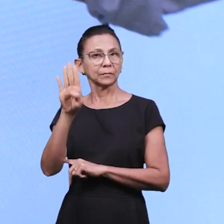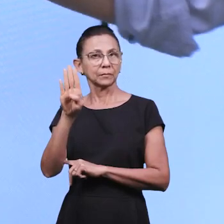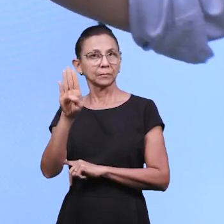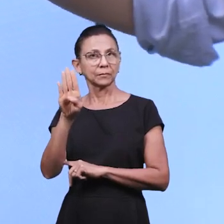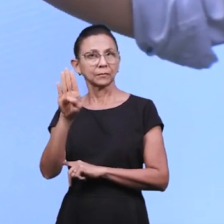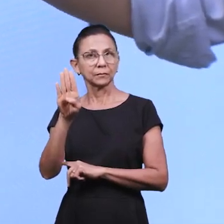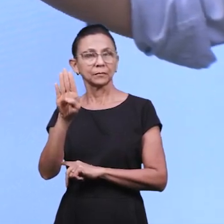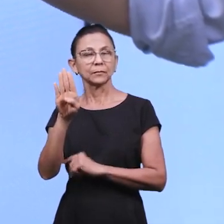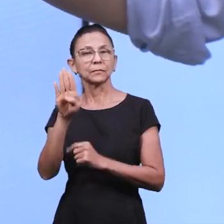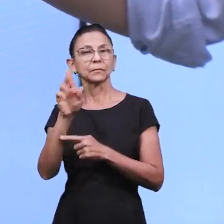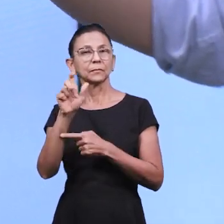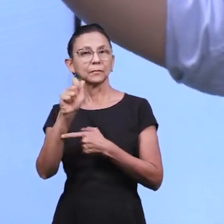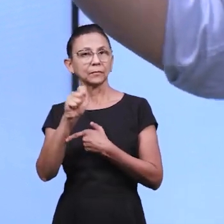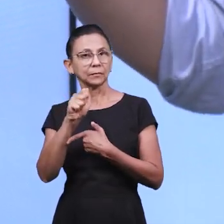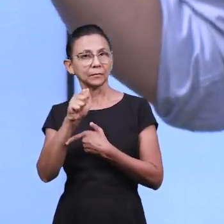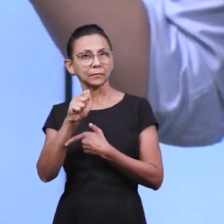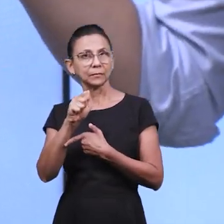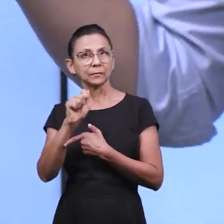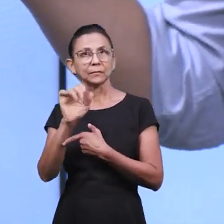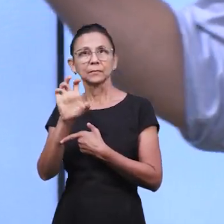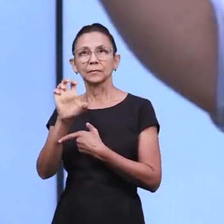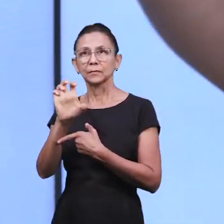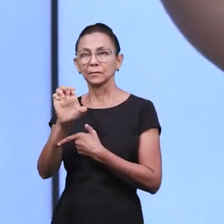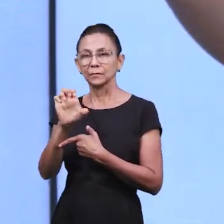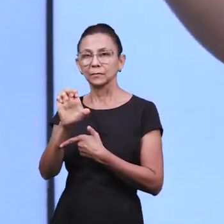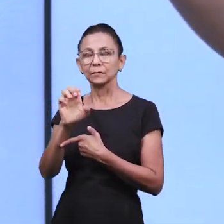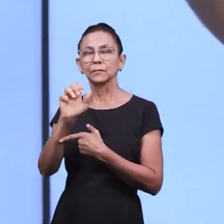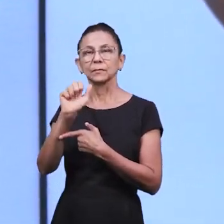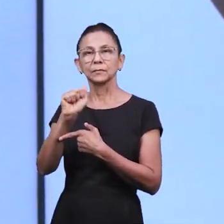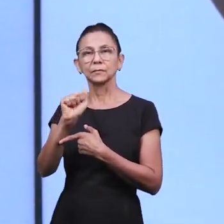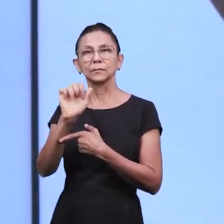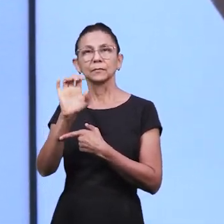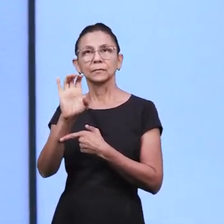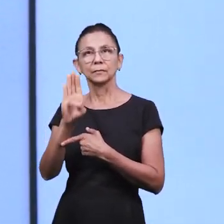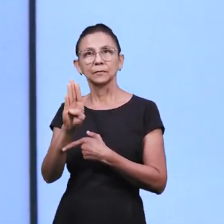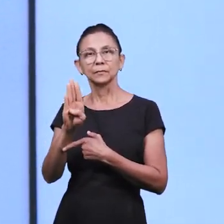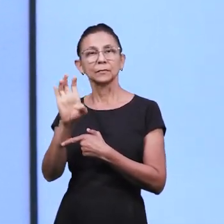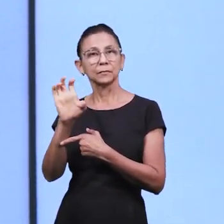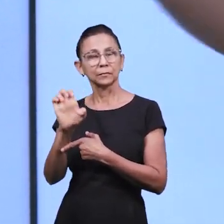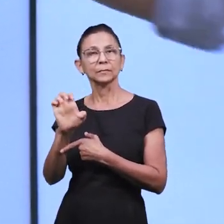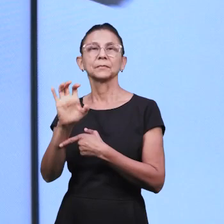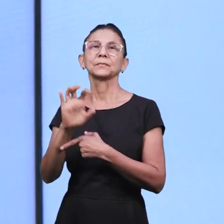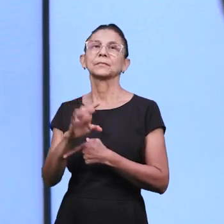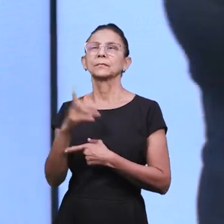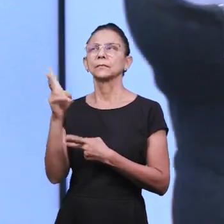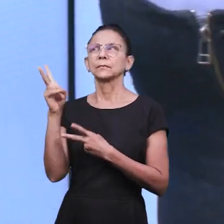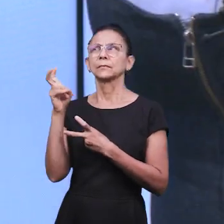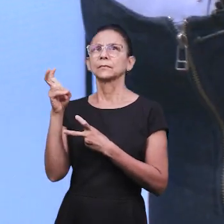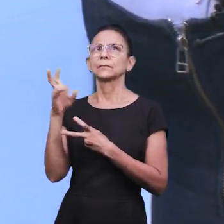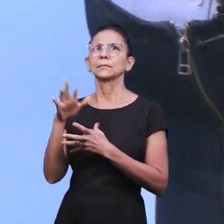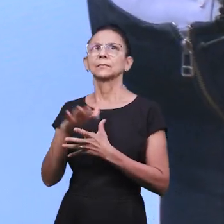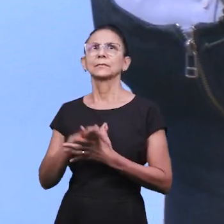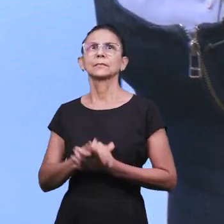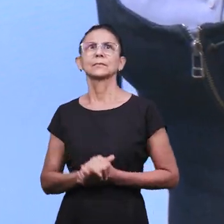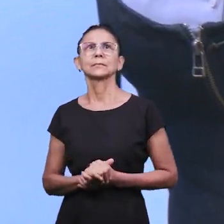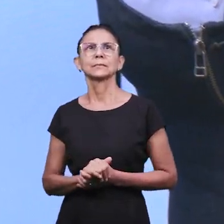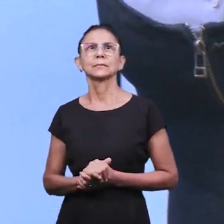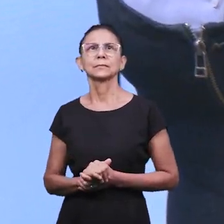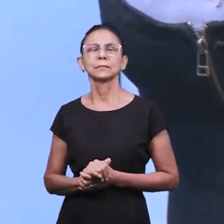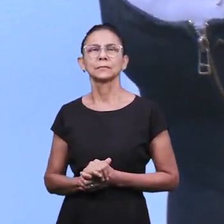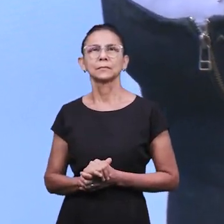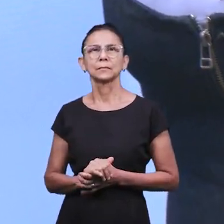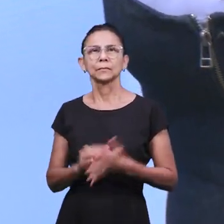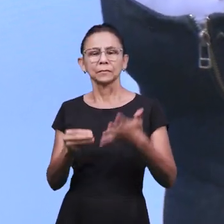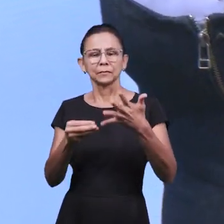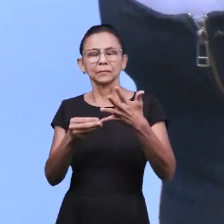B. A, E, A, B, E. Observe, toda